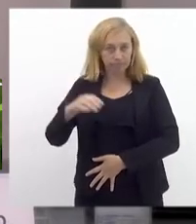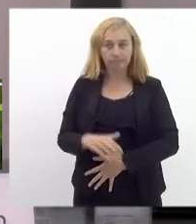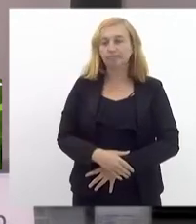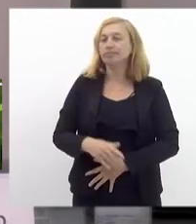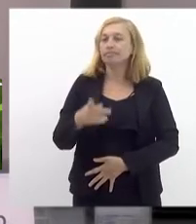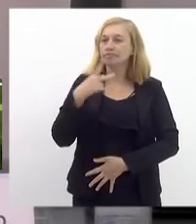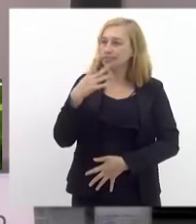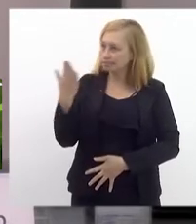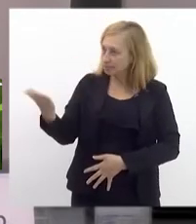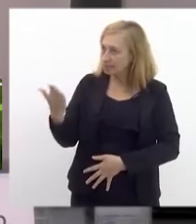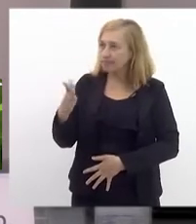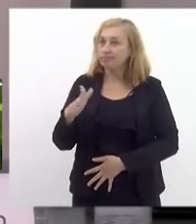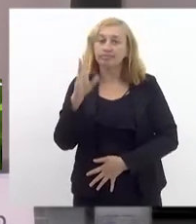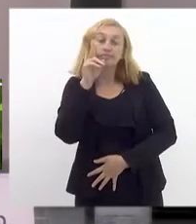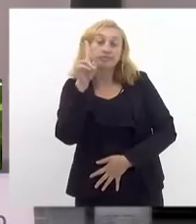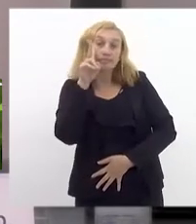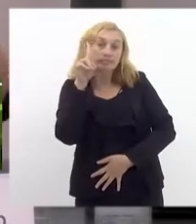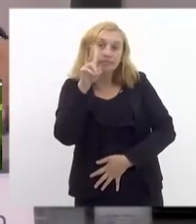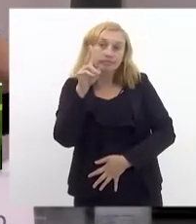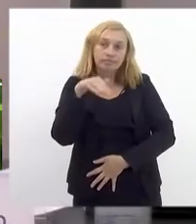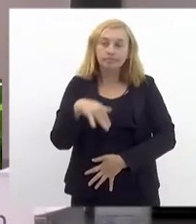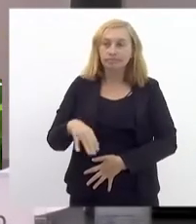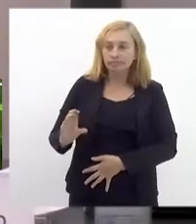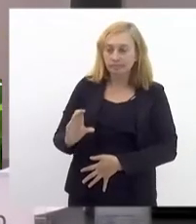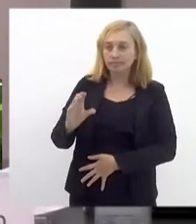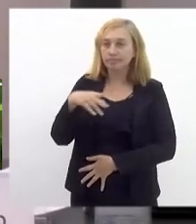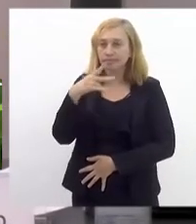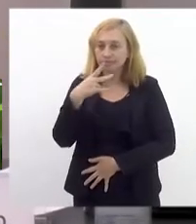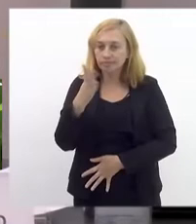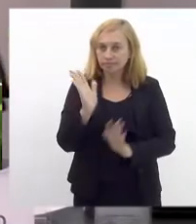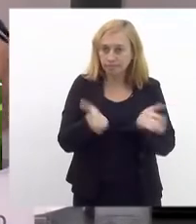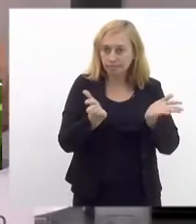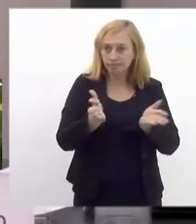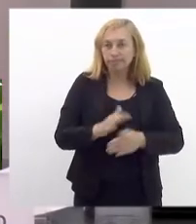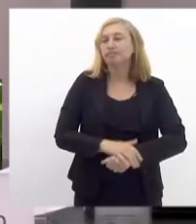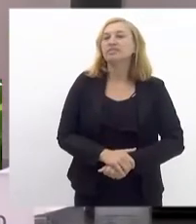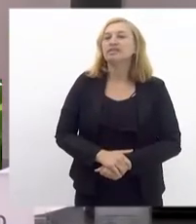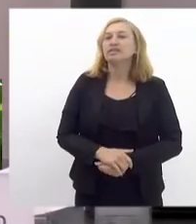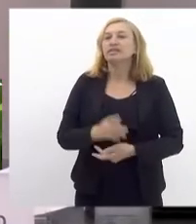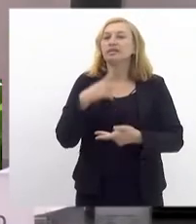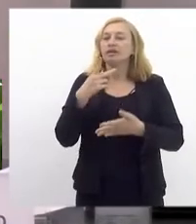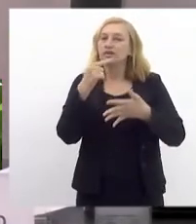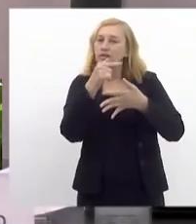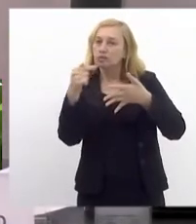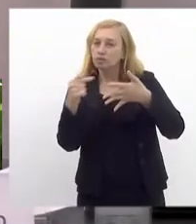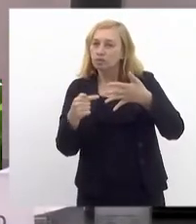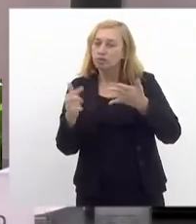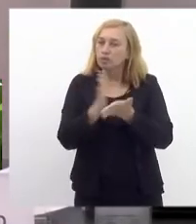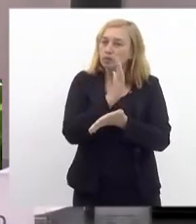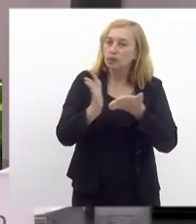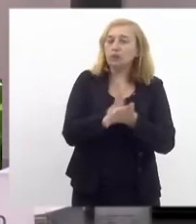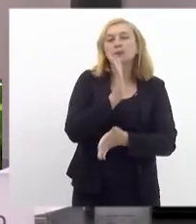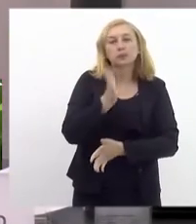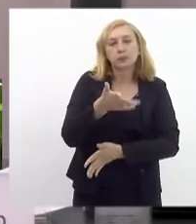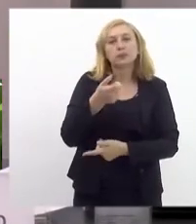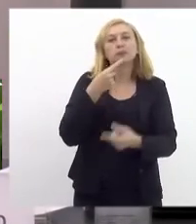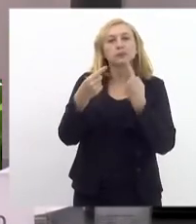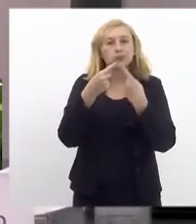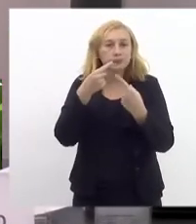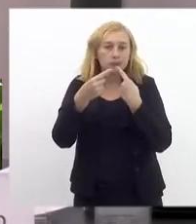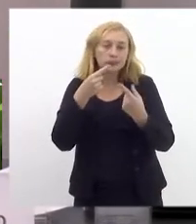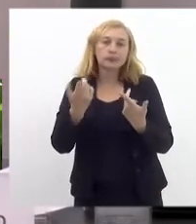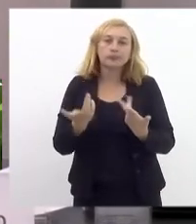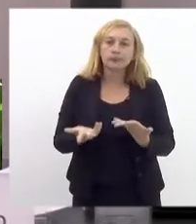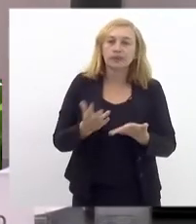a sua apresentação. Lembrando que o Mink, quando fez essa manifestação agora, trouxe alguns elementos, Ildeu, que nós já tínhamos discutido em